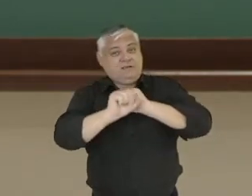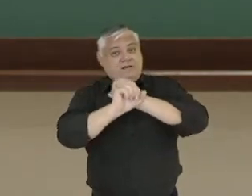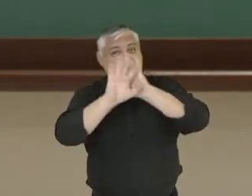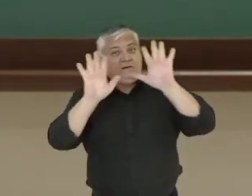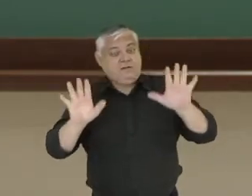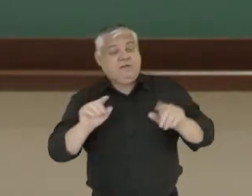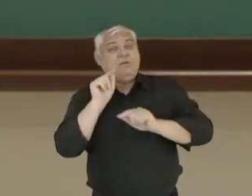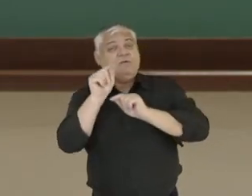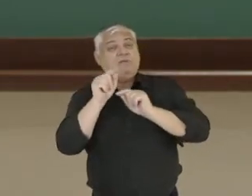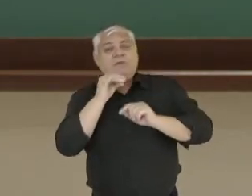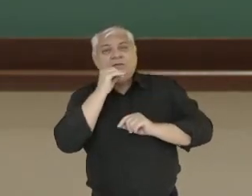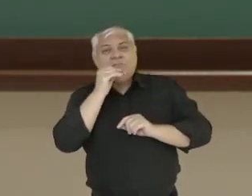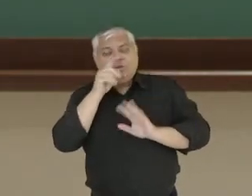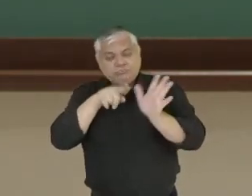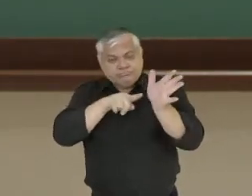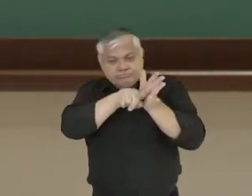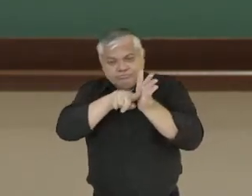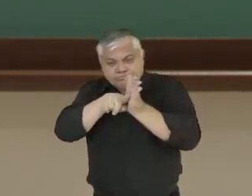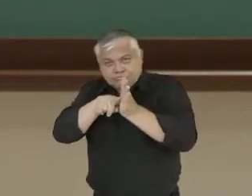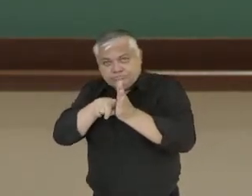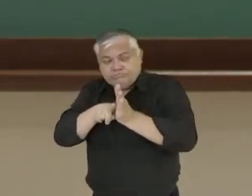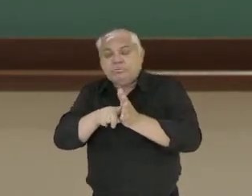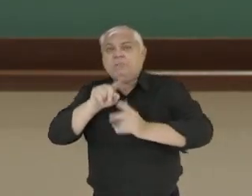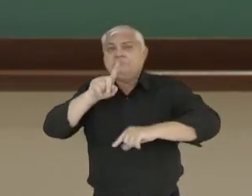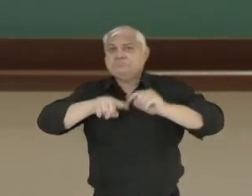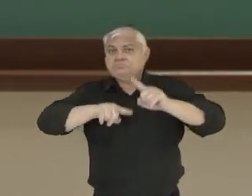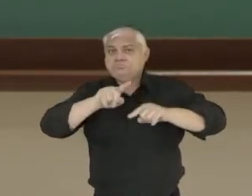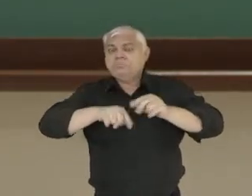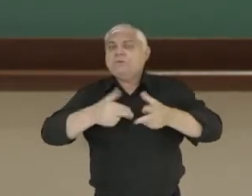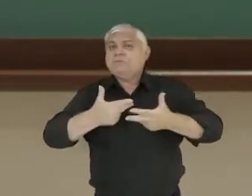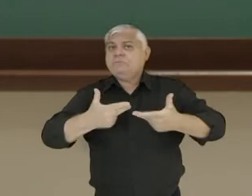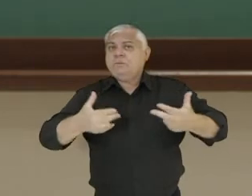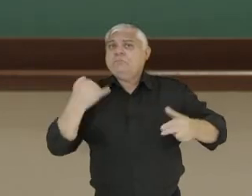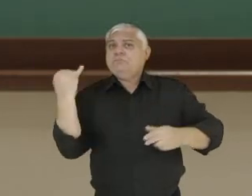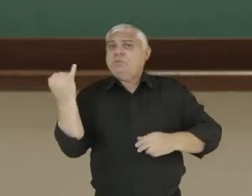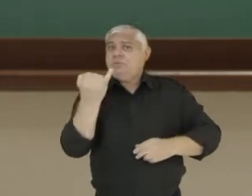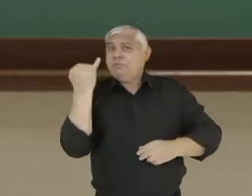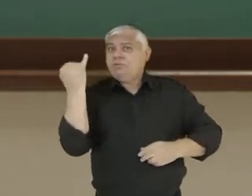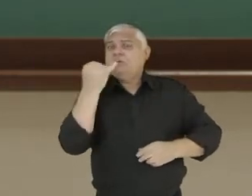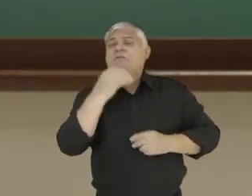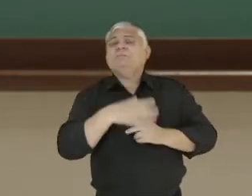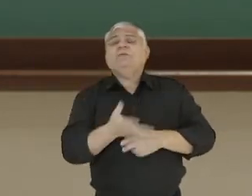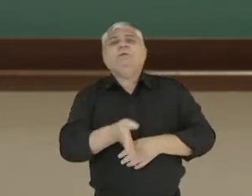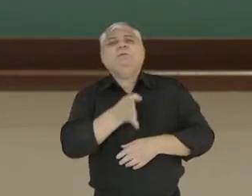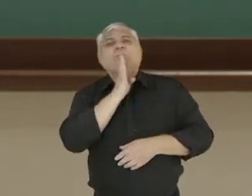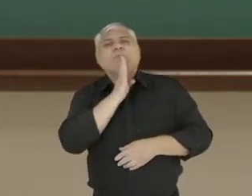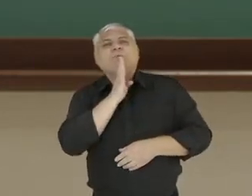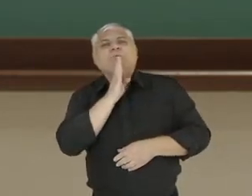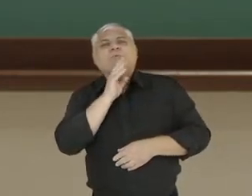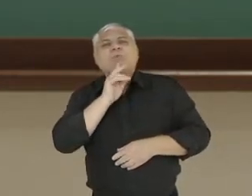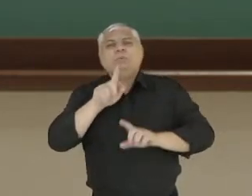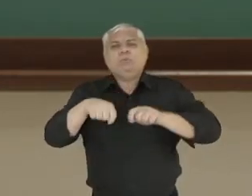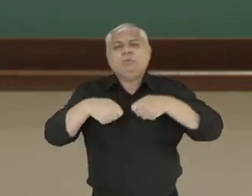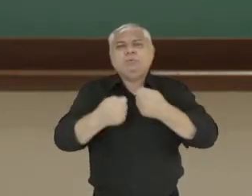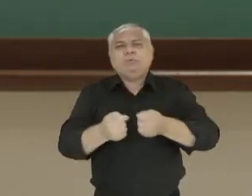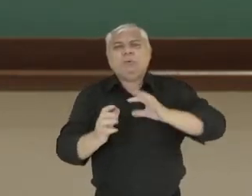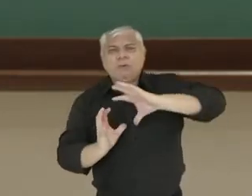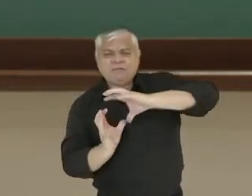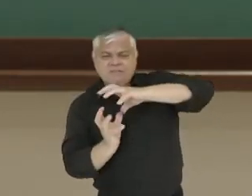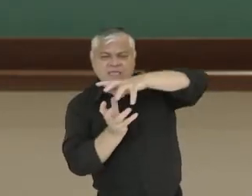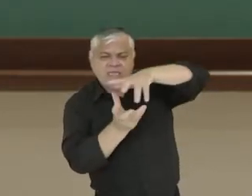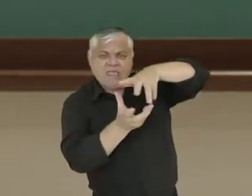sensoriamento remoto é uma ferramenta muito importante para conhecermos melhor a superfície do nosso